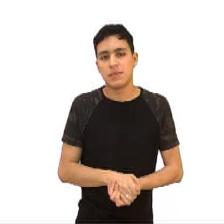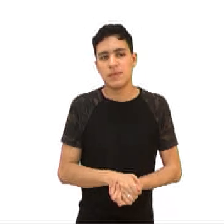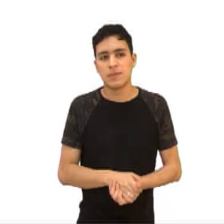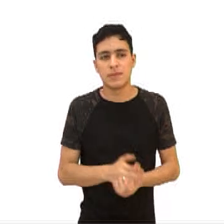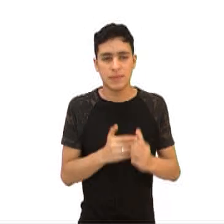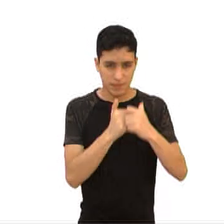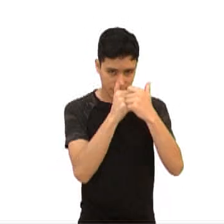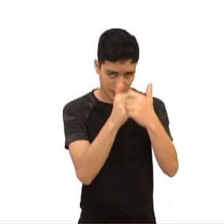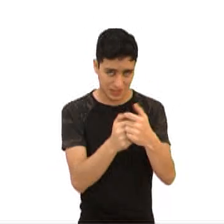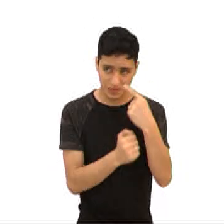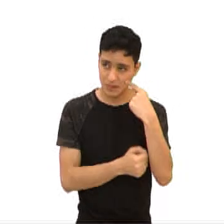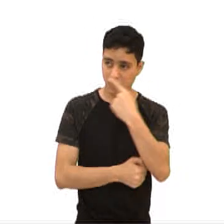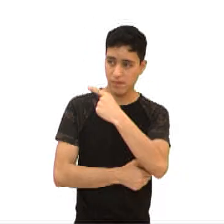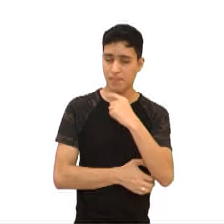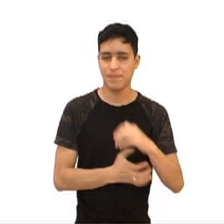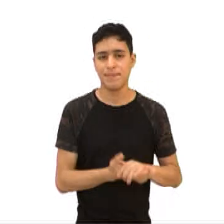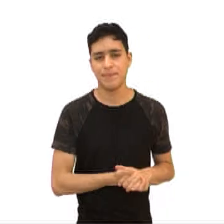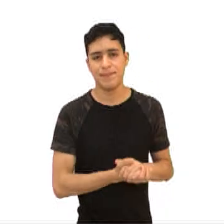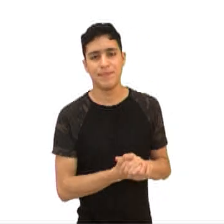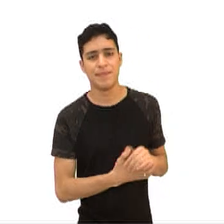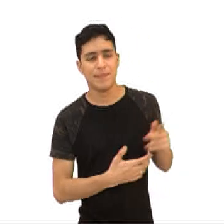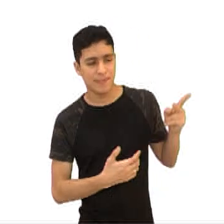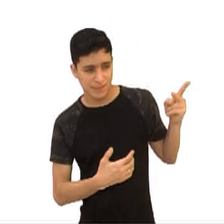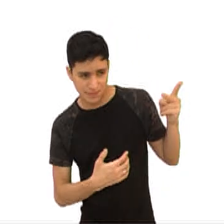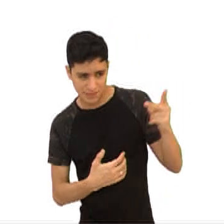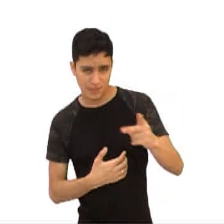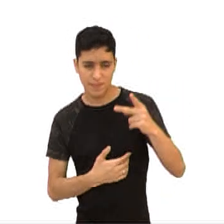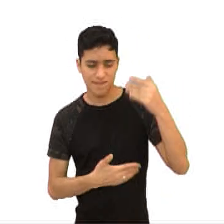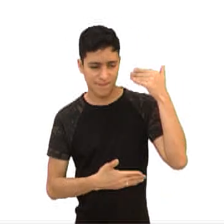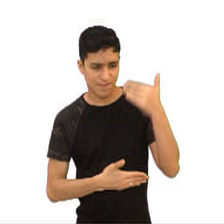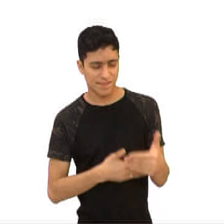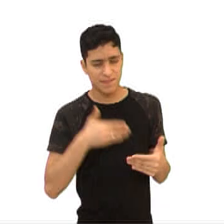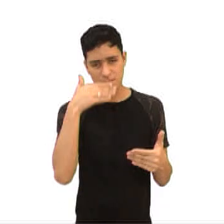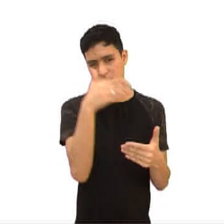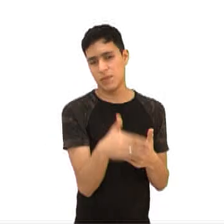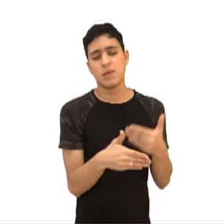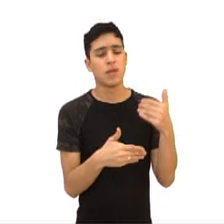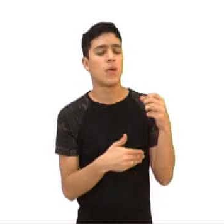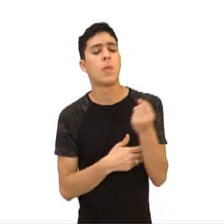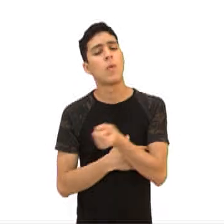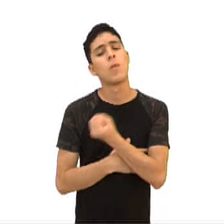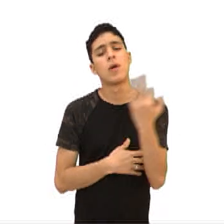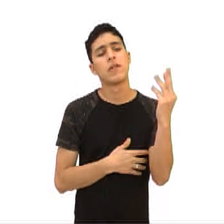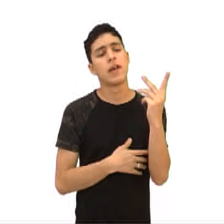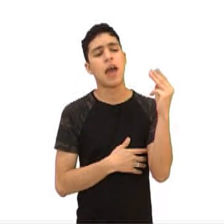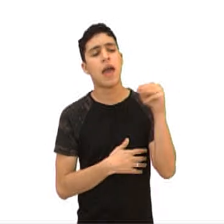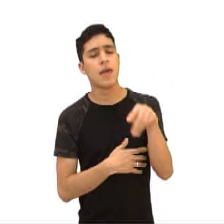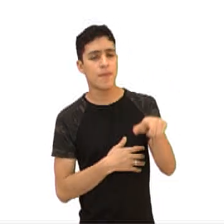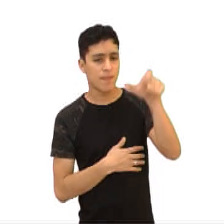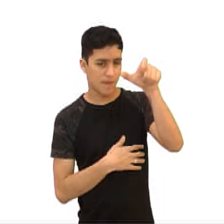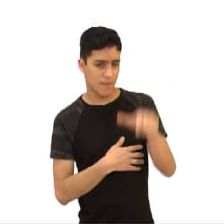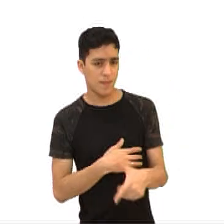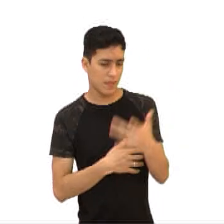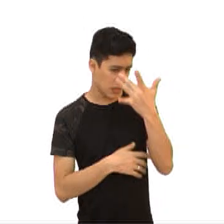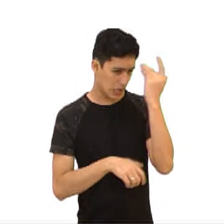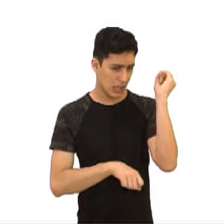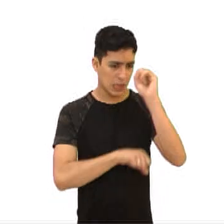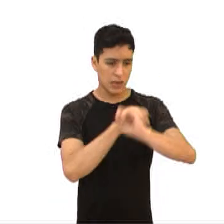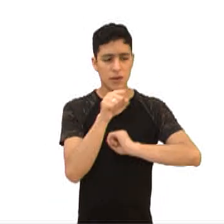Seguindo aqui no problema. Continuando nesta sequência, quantos quilômetros ele